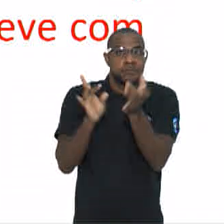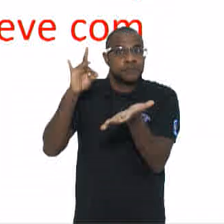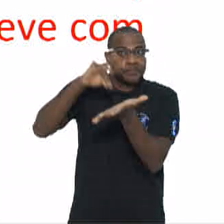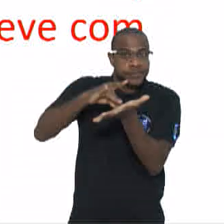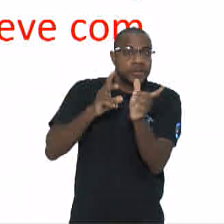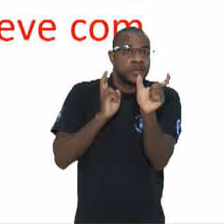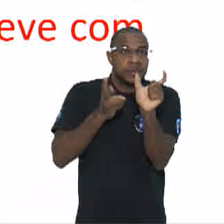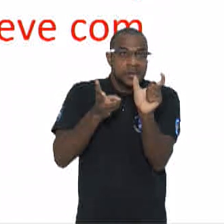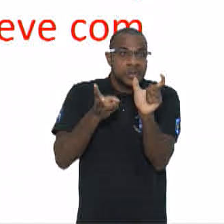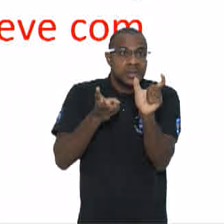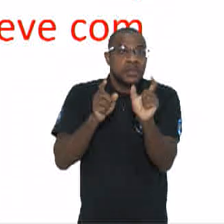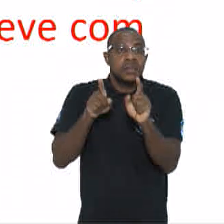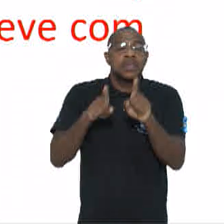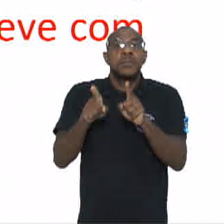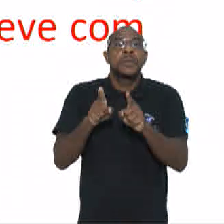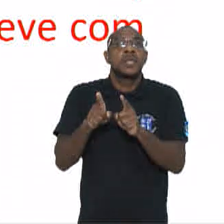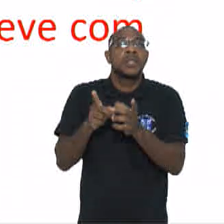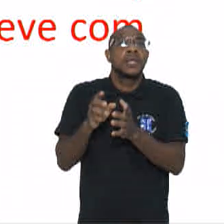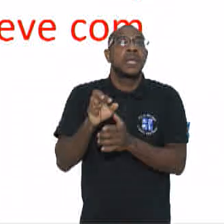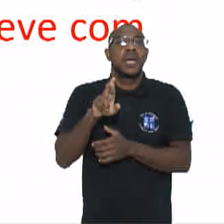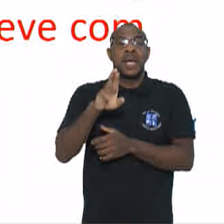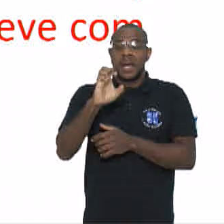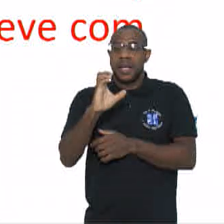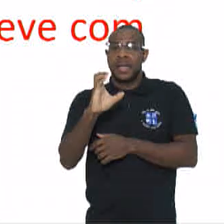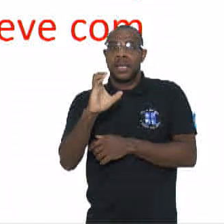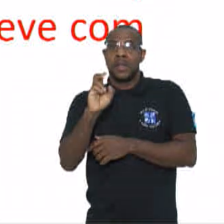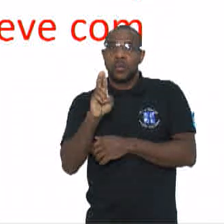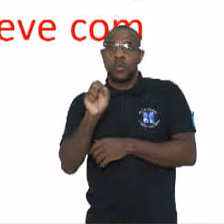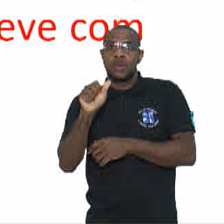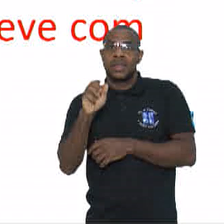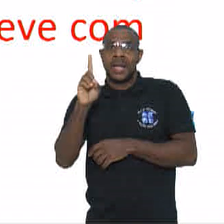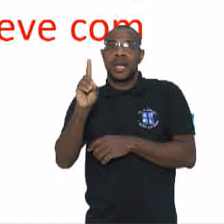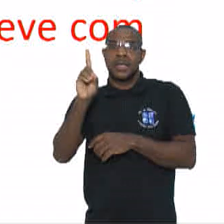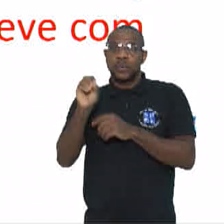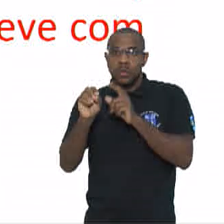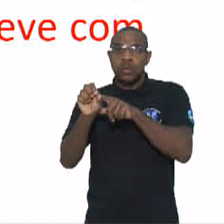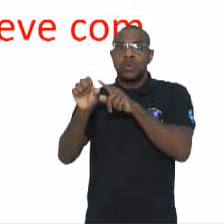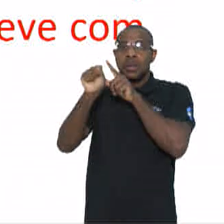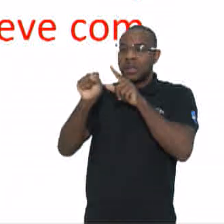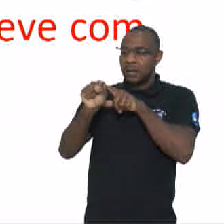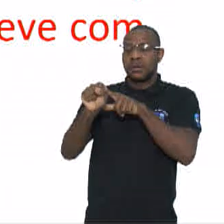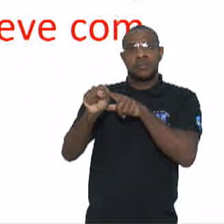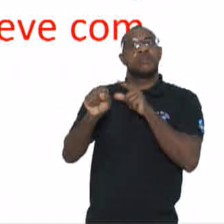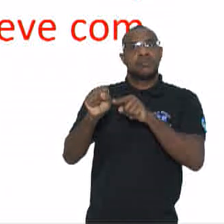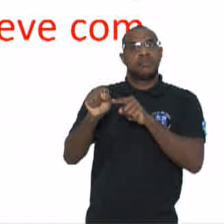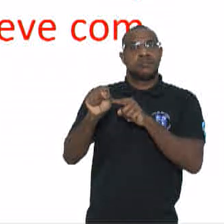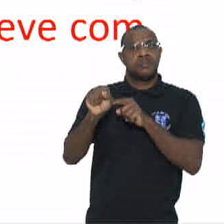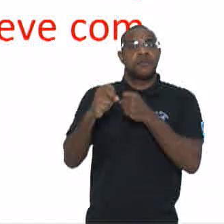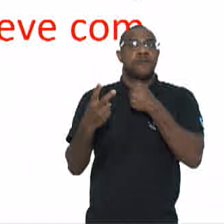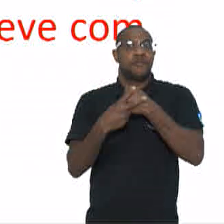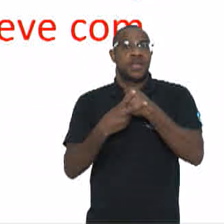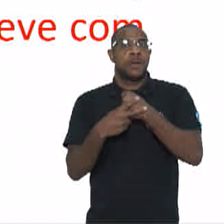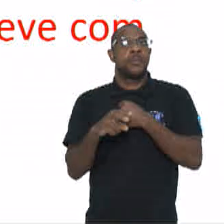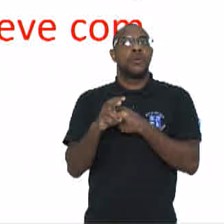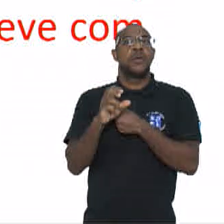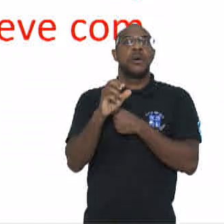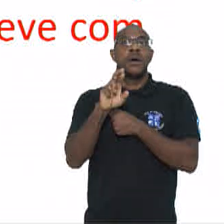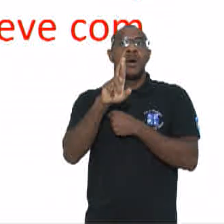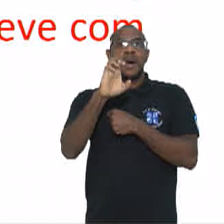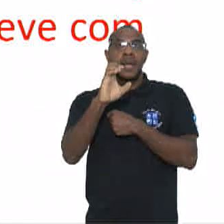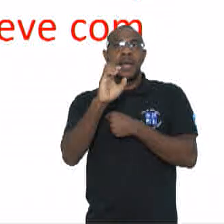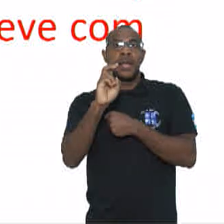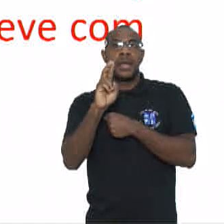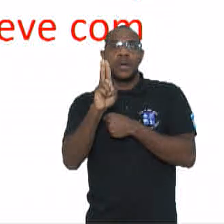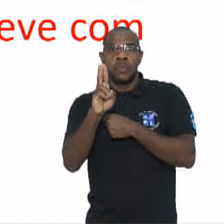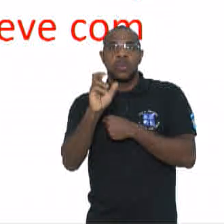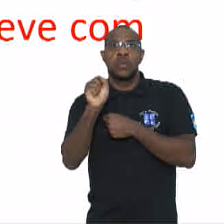origem, assim, recusado se escreve com S, porque vem do verbo recusar, que tem origem latina, né?